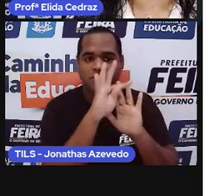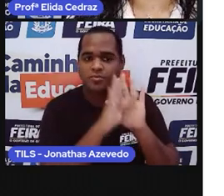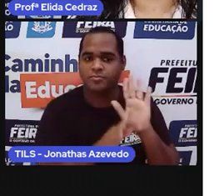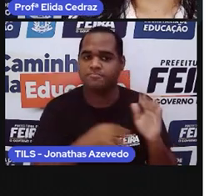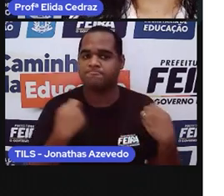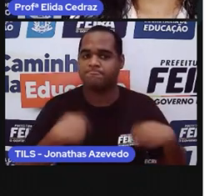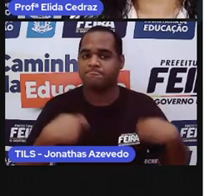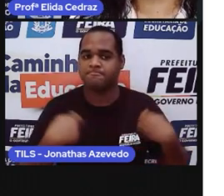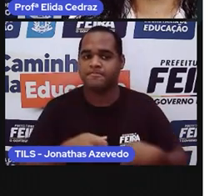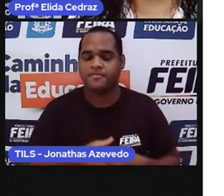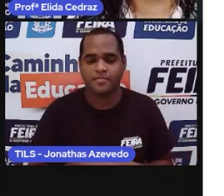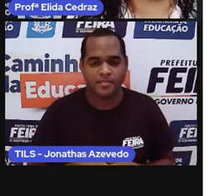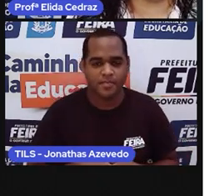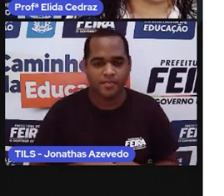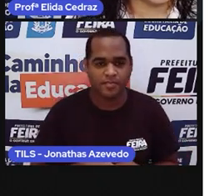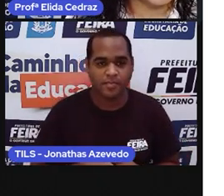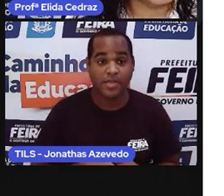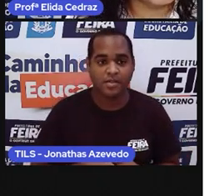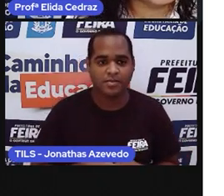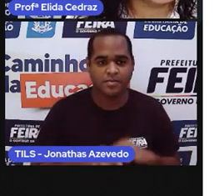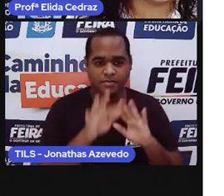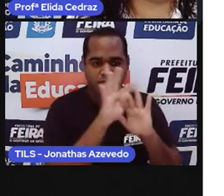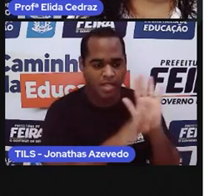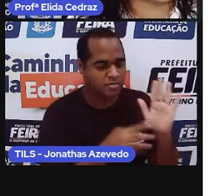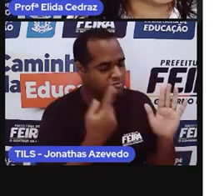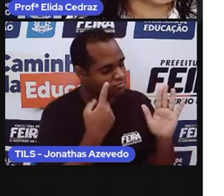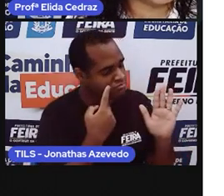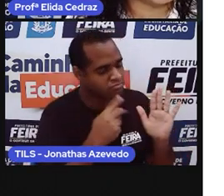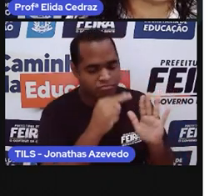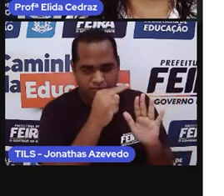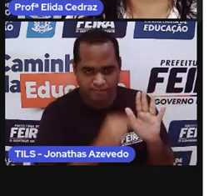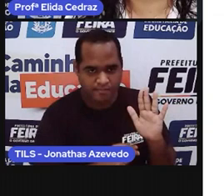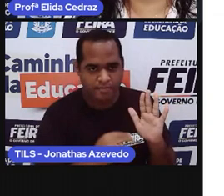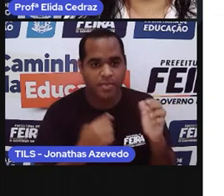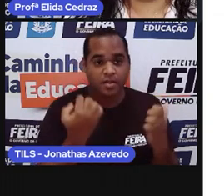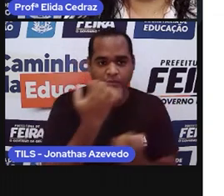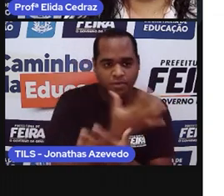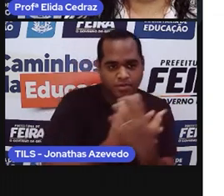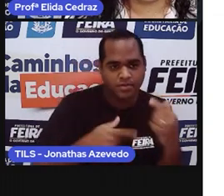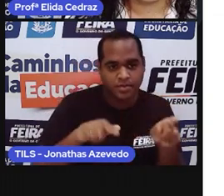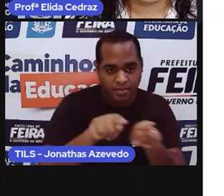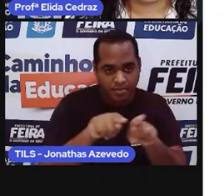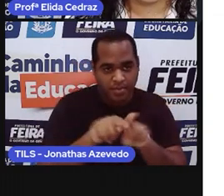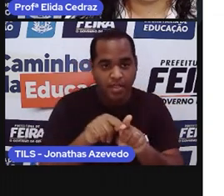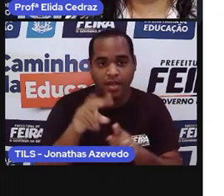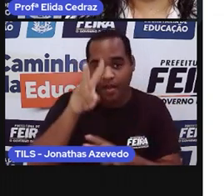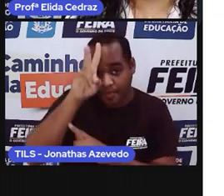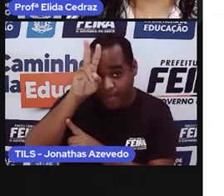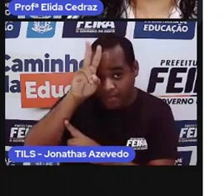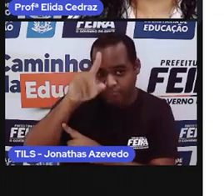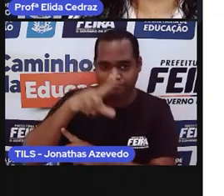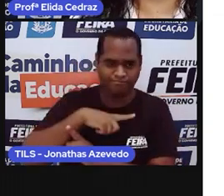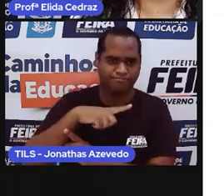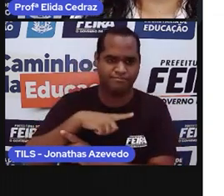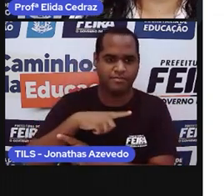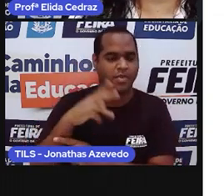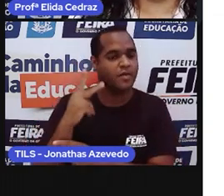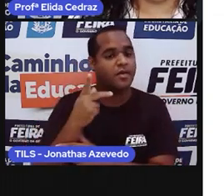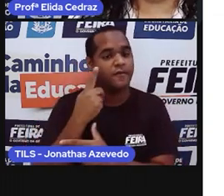texto. Qual foi o texto que nós lemos e cantamos? A barata diz que tem. Você